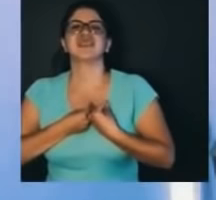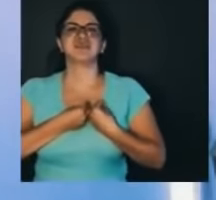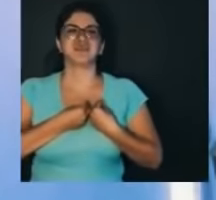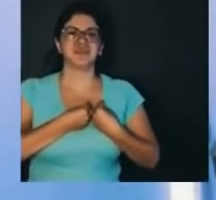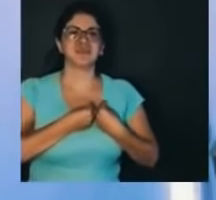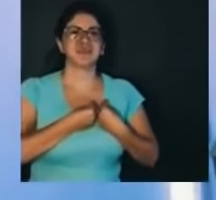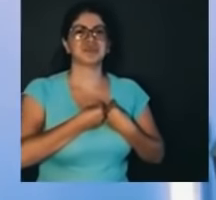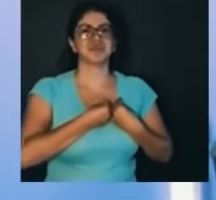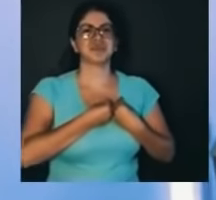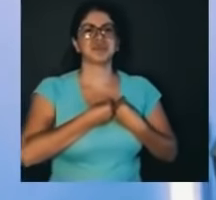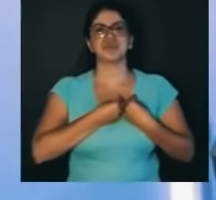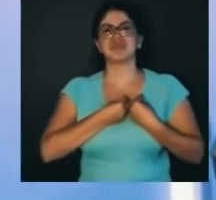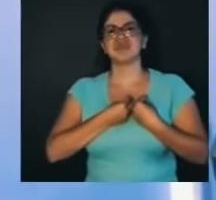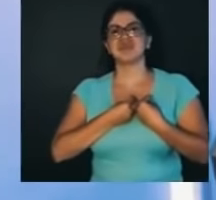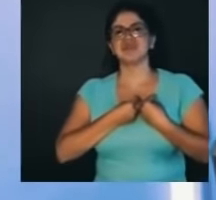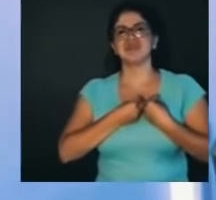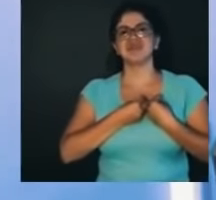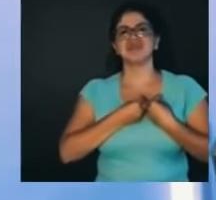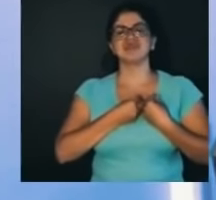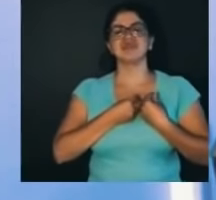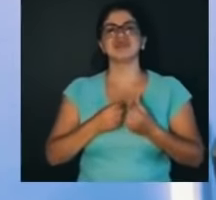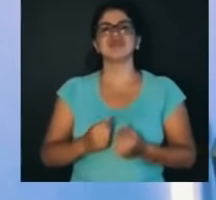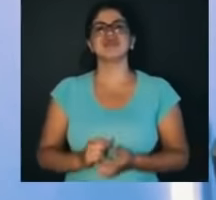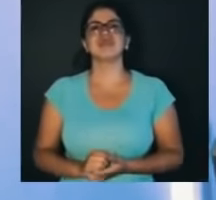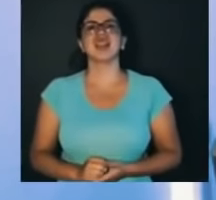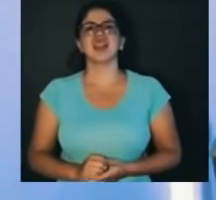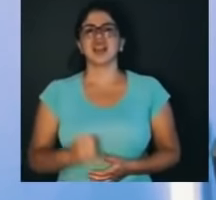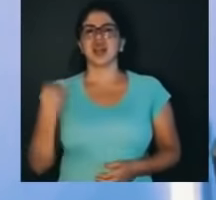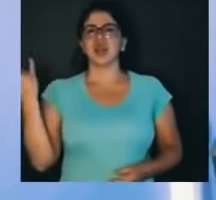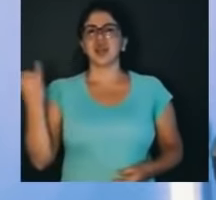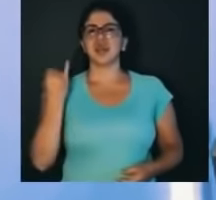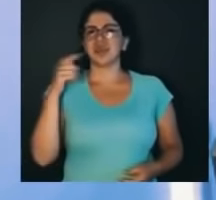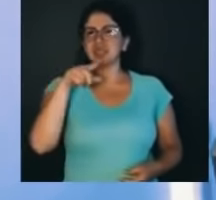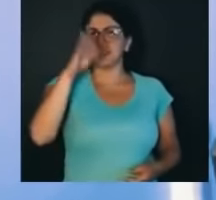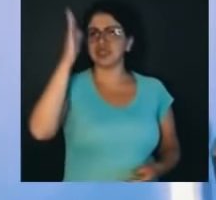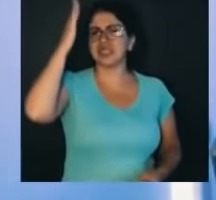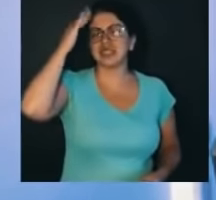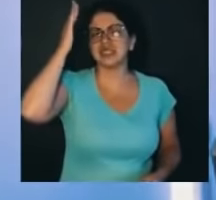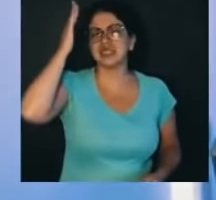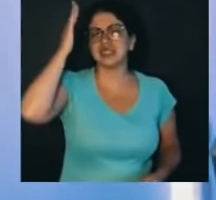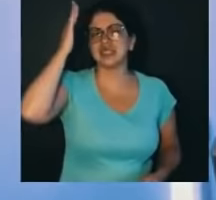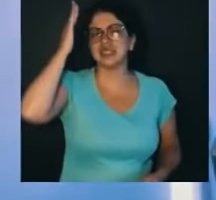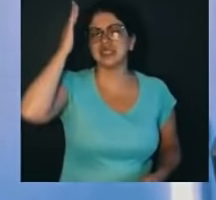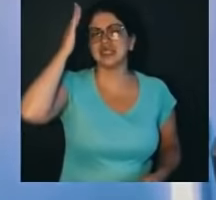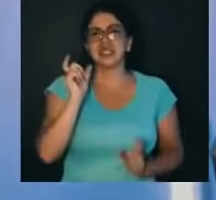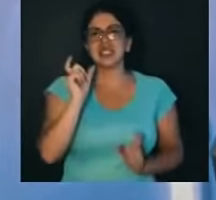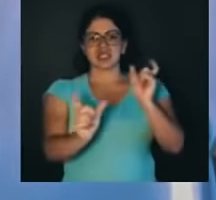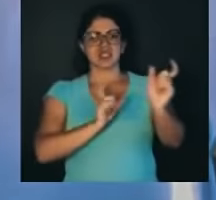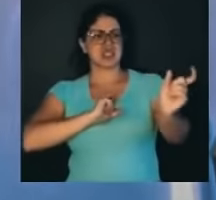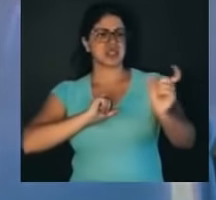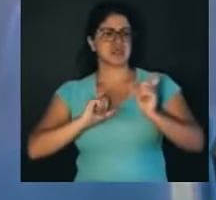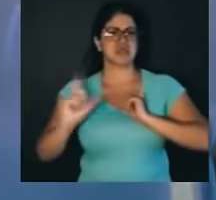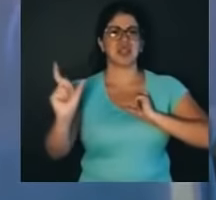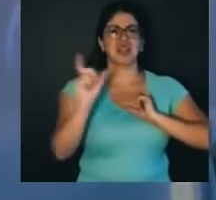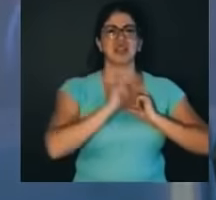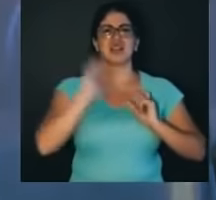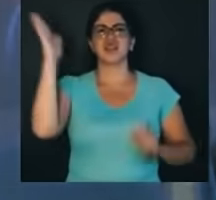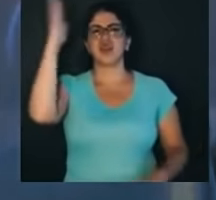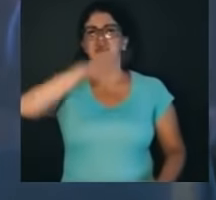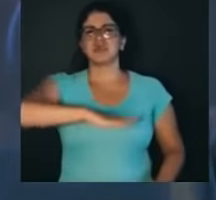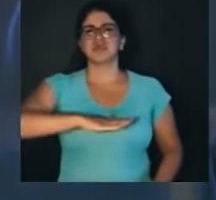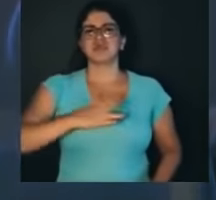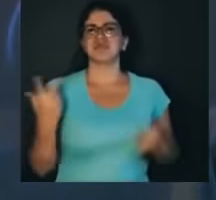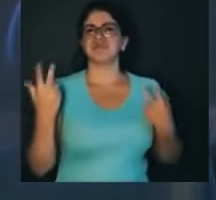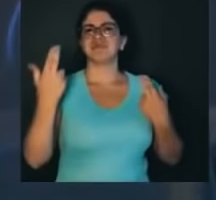você saiba que essas palavras de maldição proferidas contra a tua vida são como veneno, que